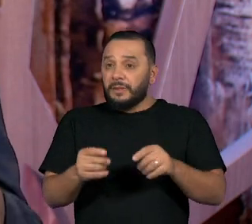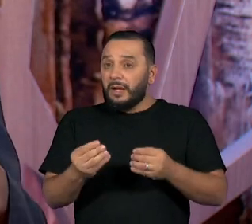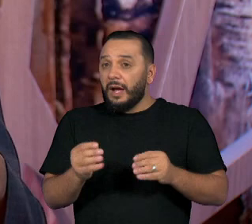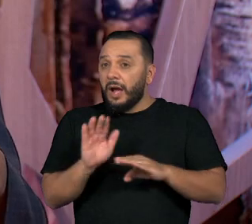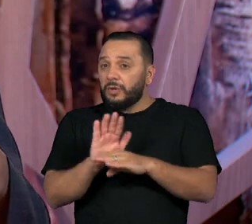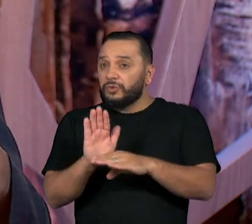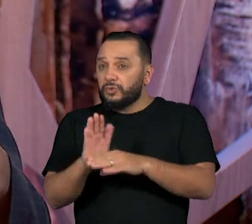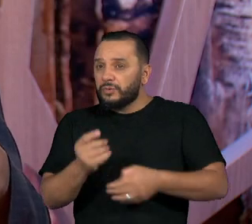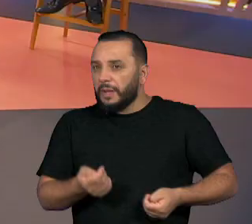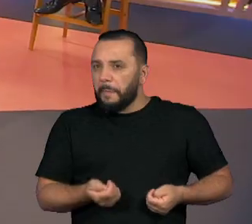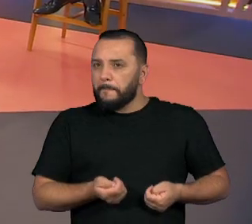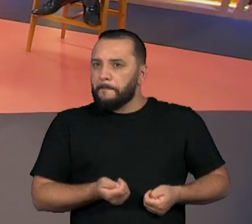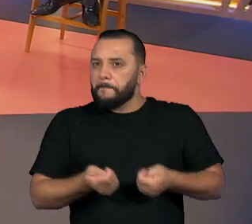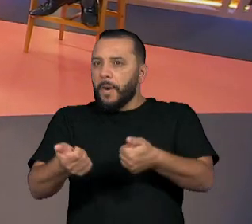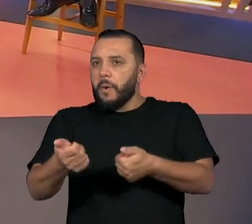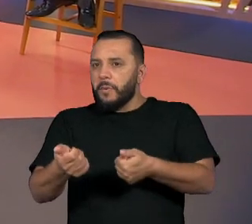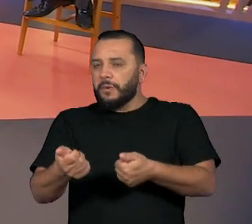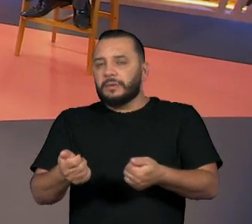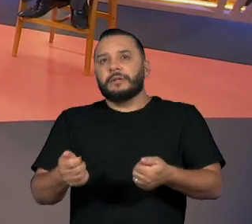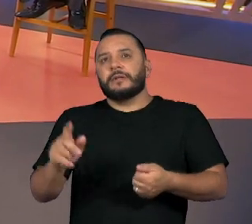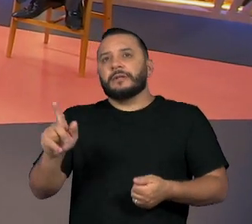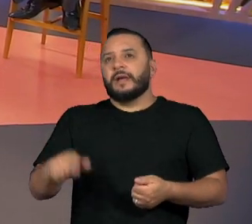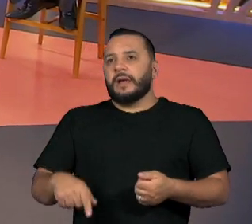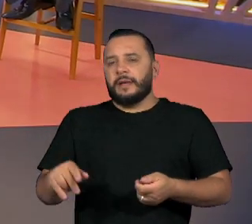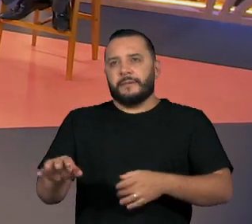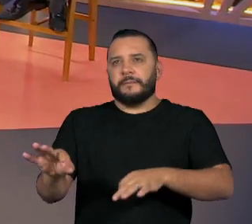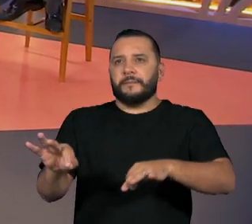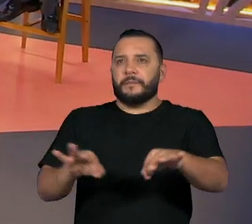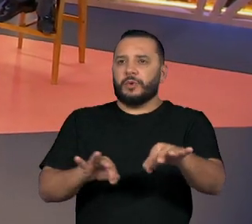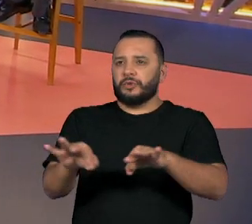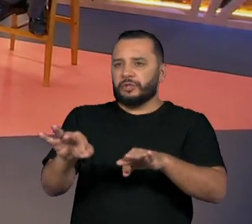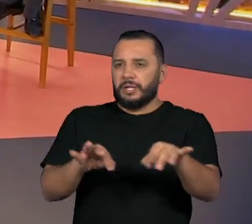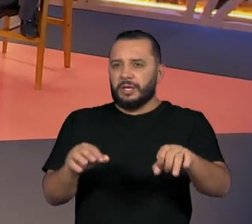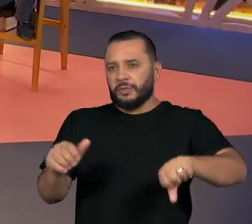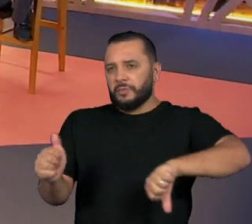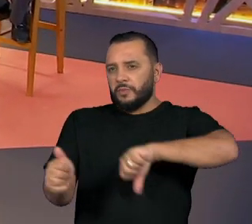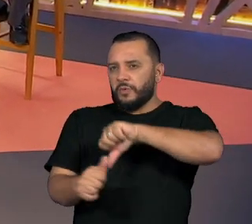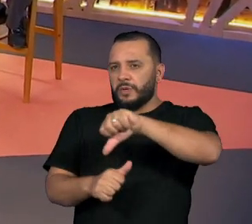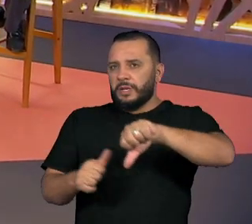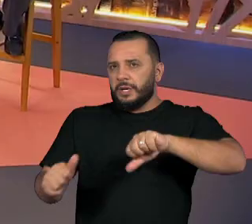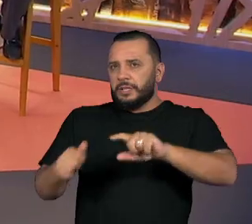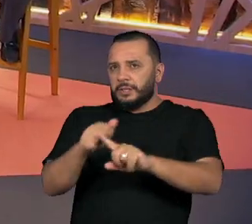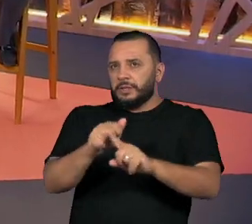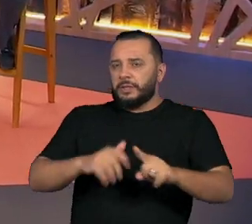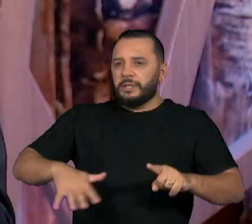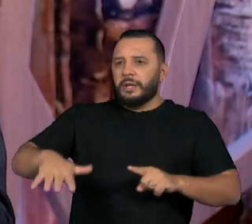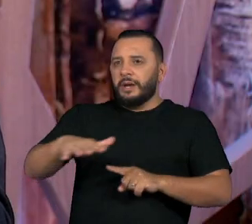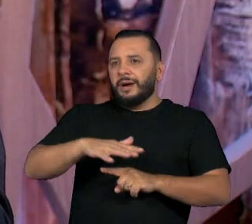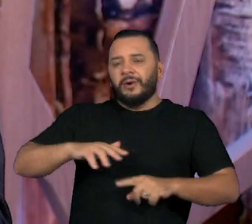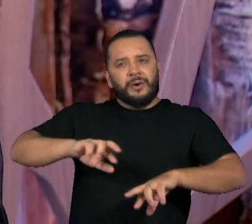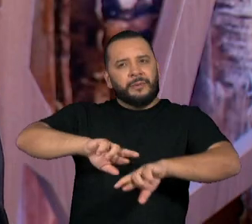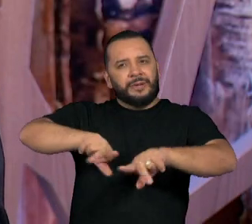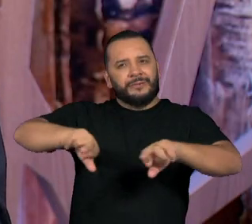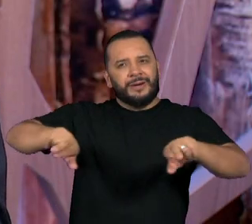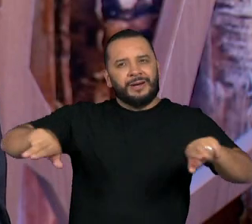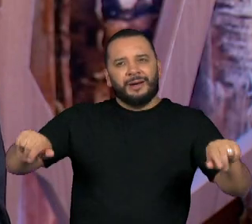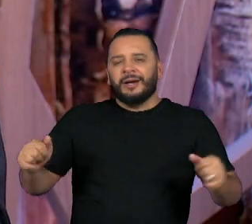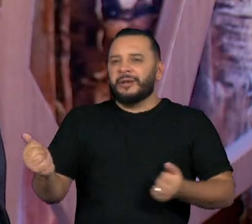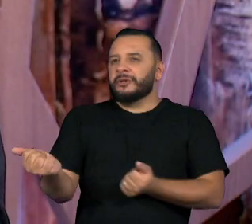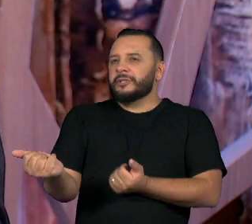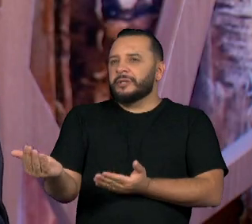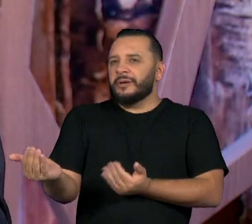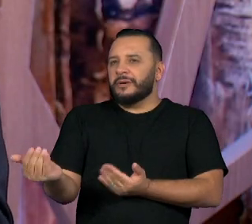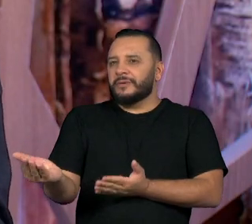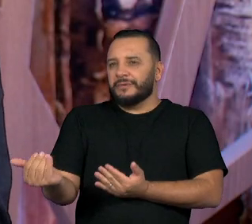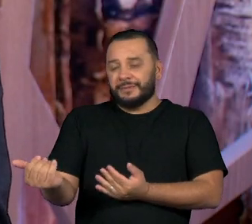lugares, como um projeto de mudança social para muitos jovens. É preciso que